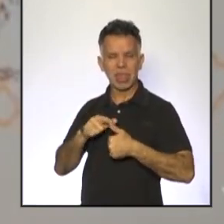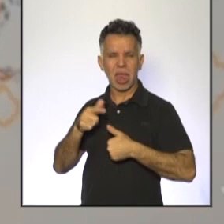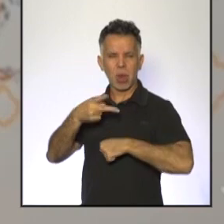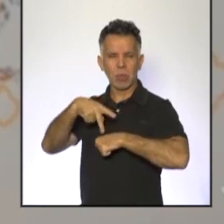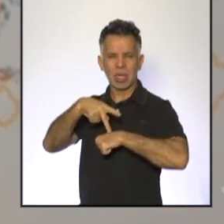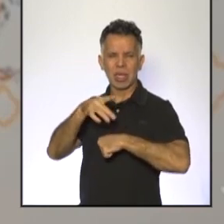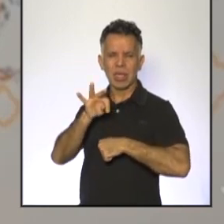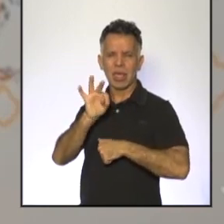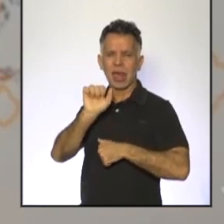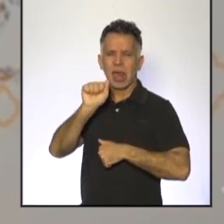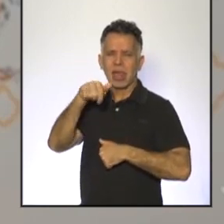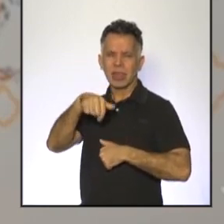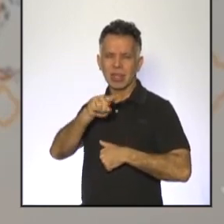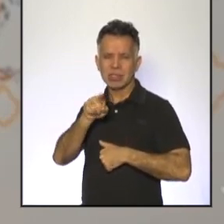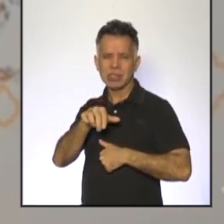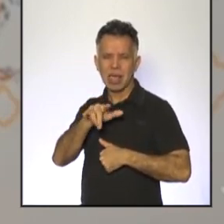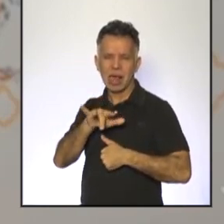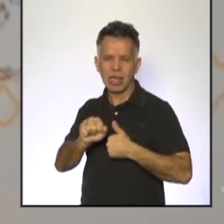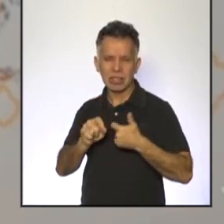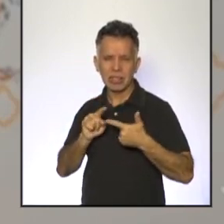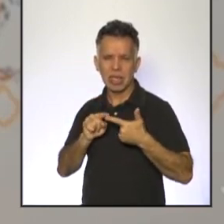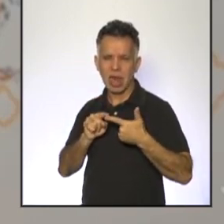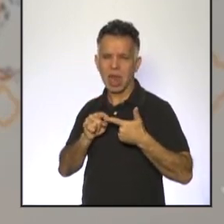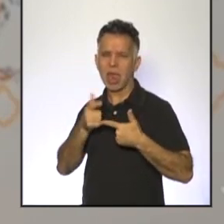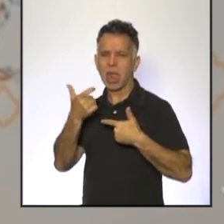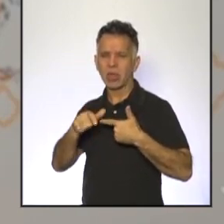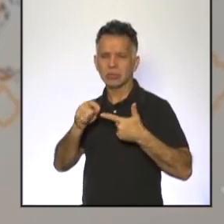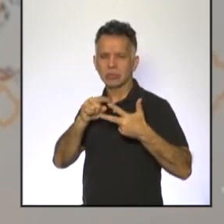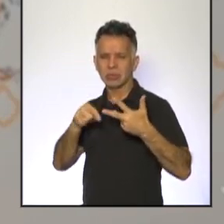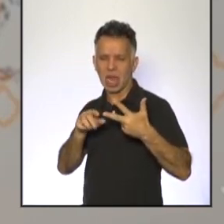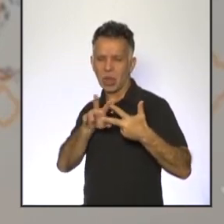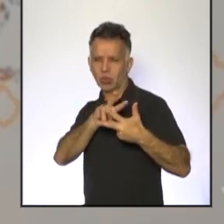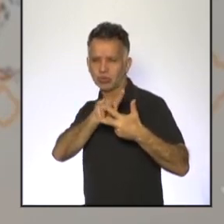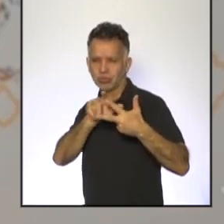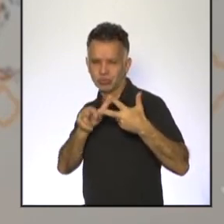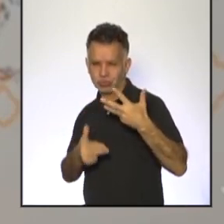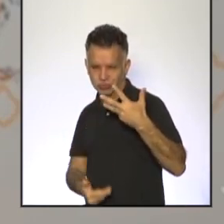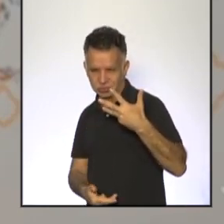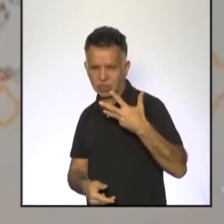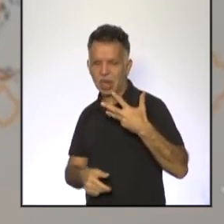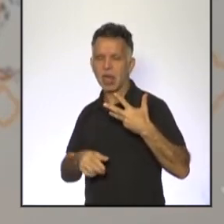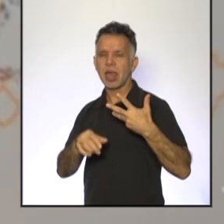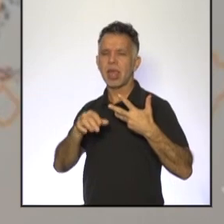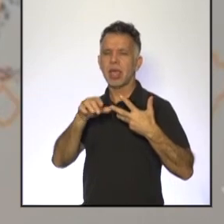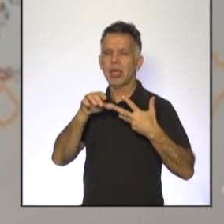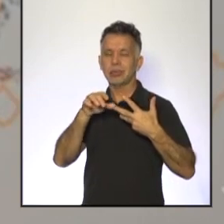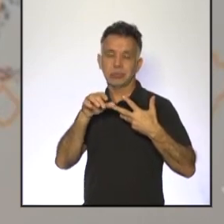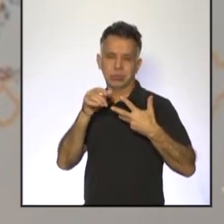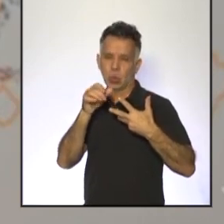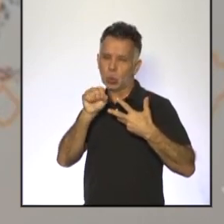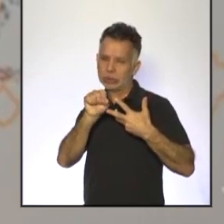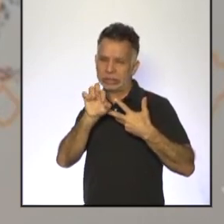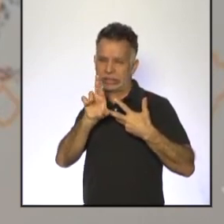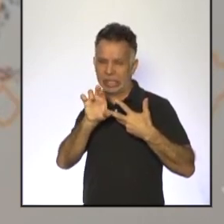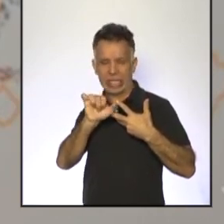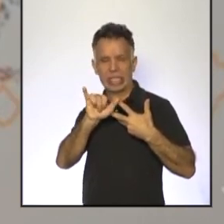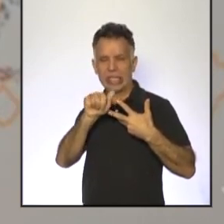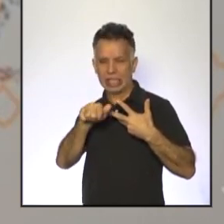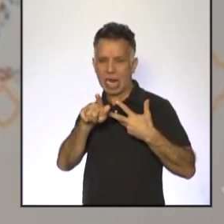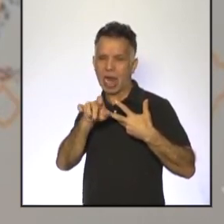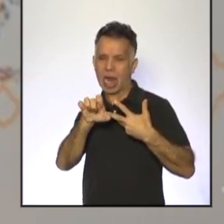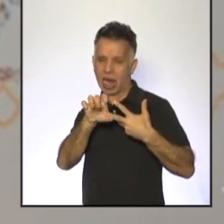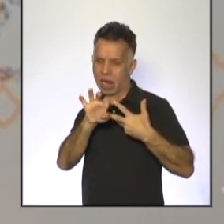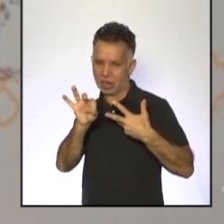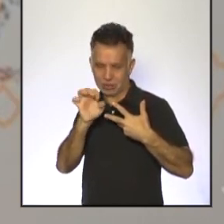Tanzânia, o Kilimanjaro, o Serengeti, o Lago Vitória, enfim, região belíssima do continente africano,